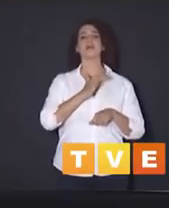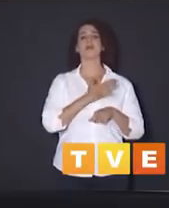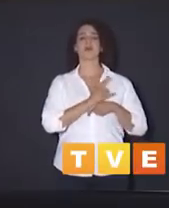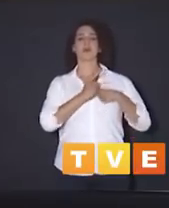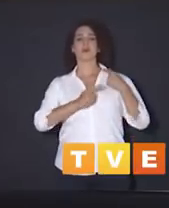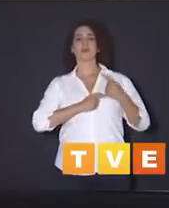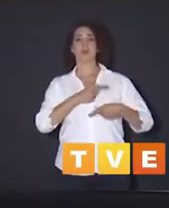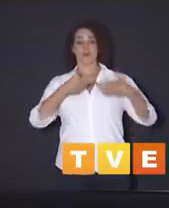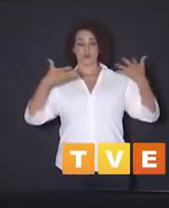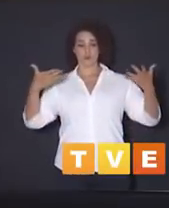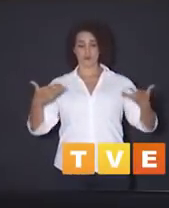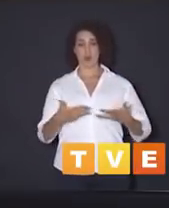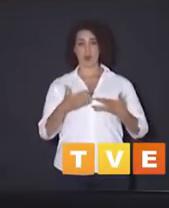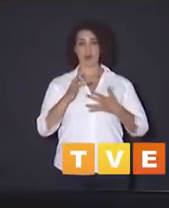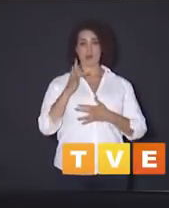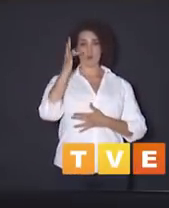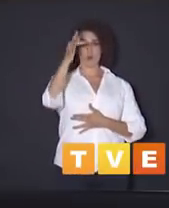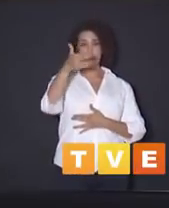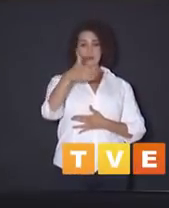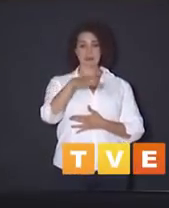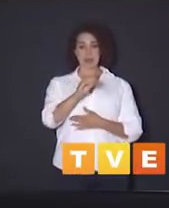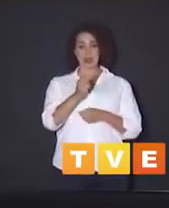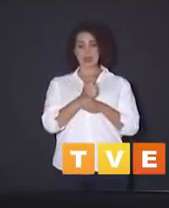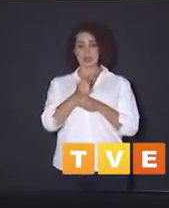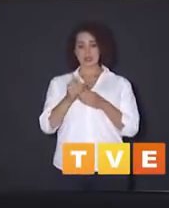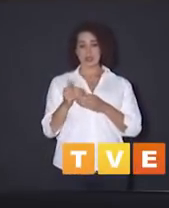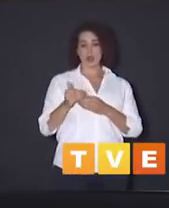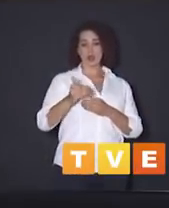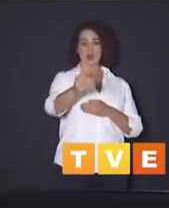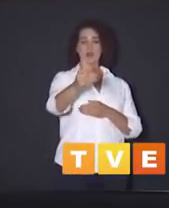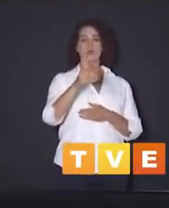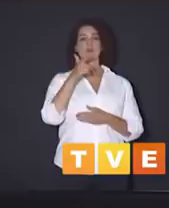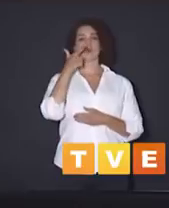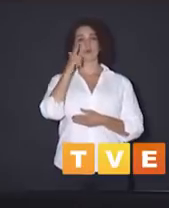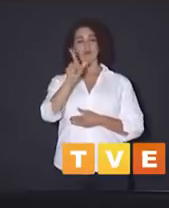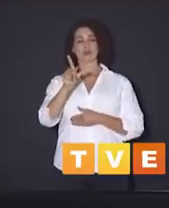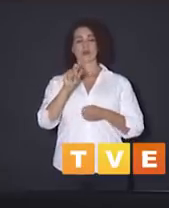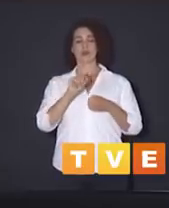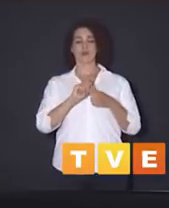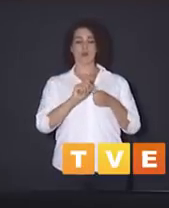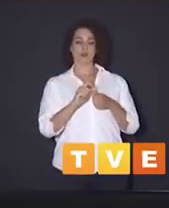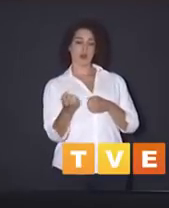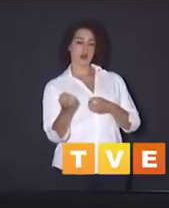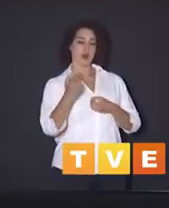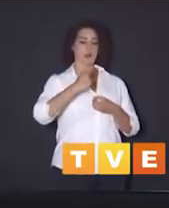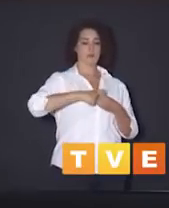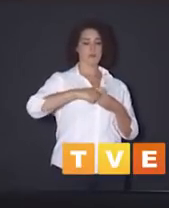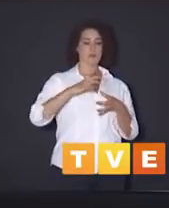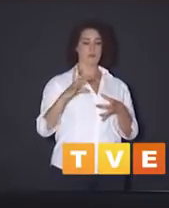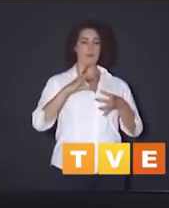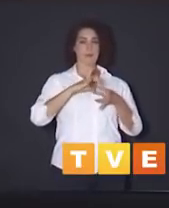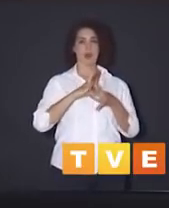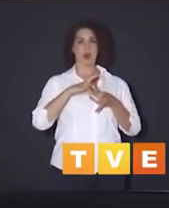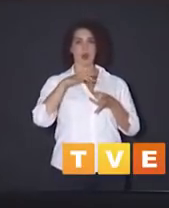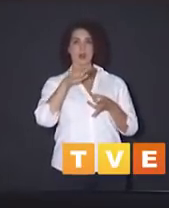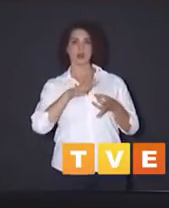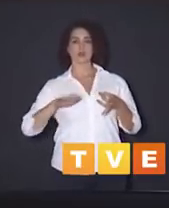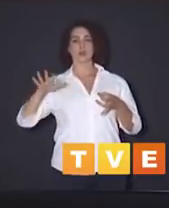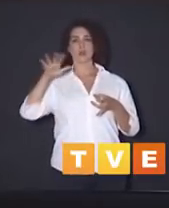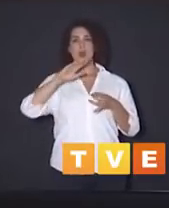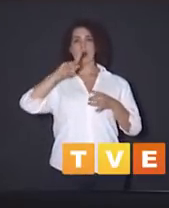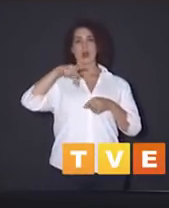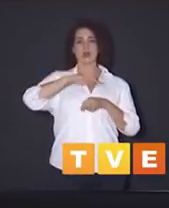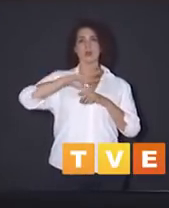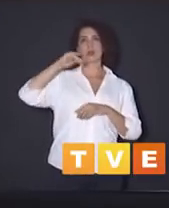para que daqui a um decênio a gente esteja conseguindo fazer as conexões nacionais e internacionais globais